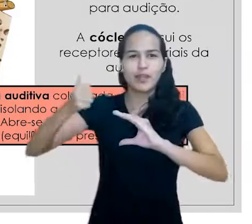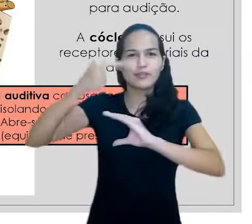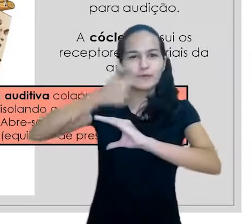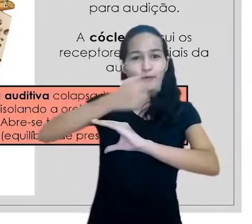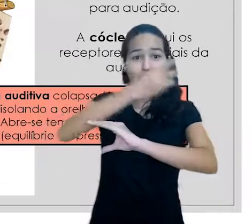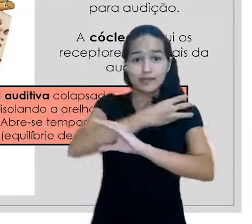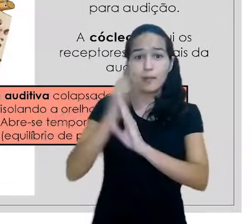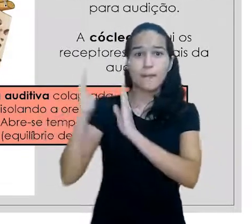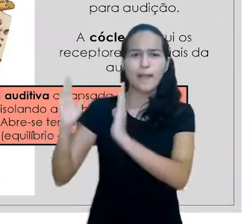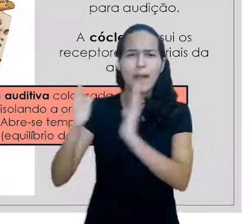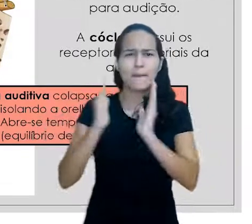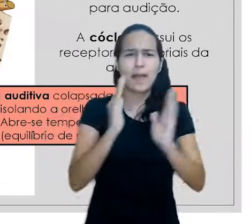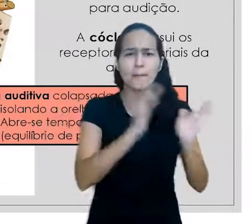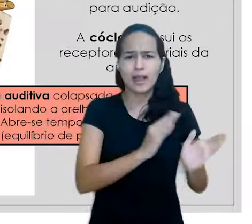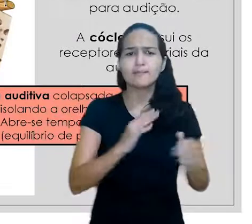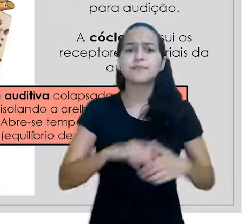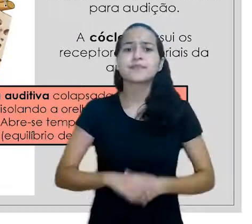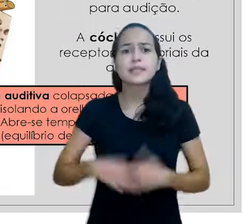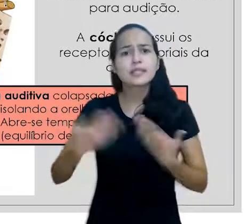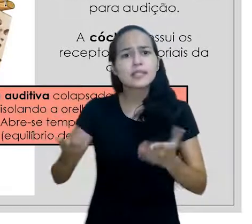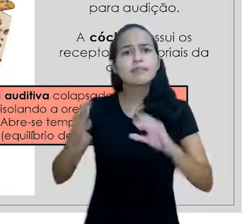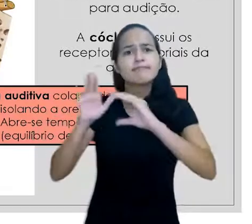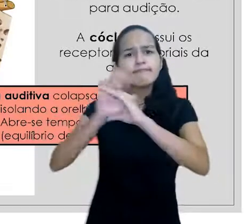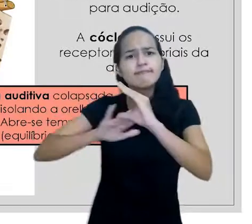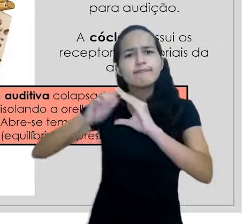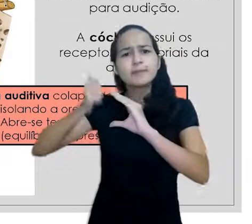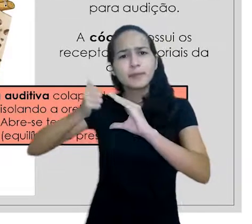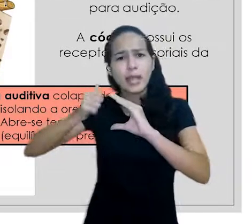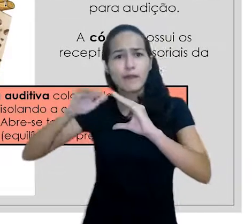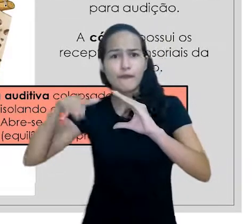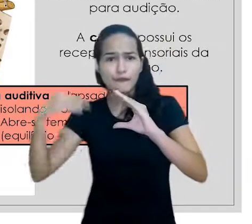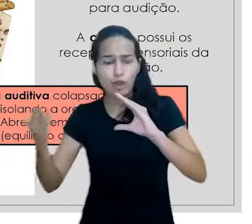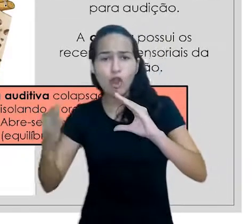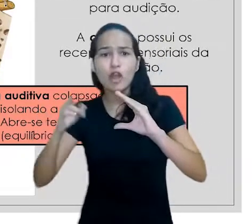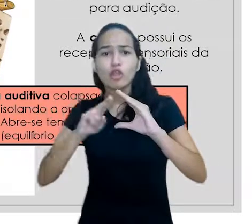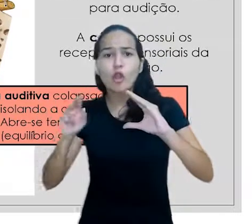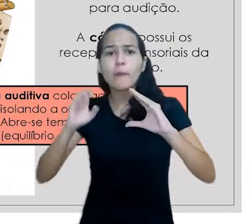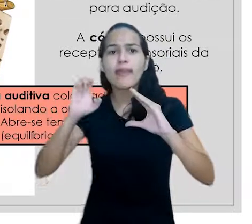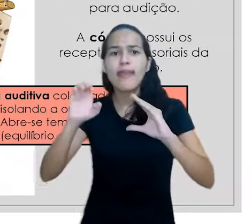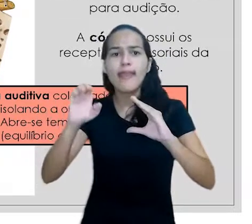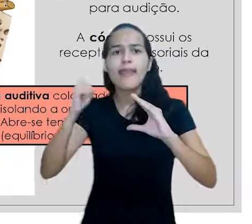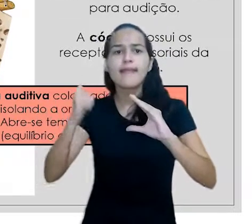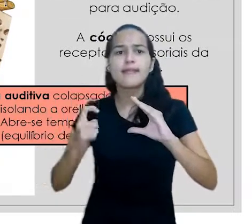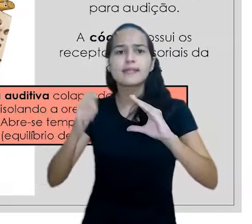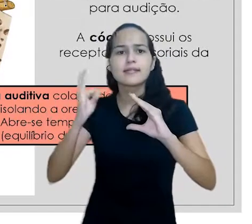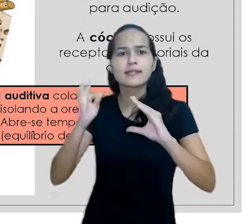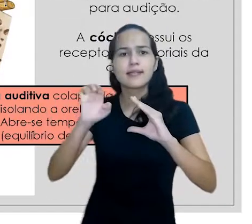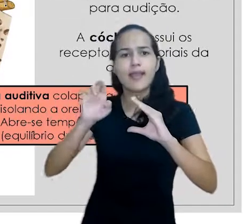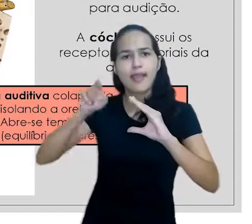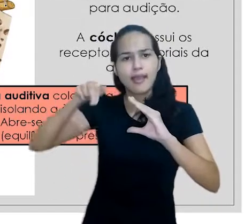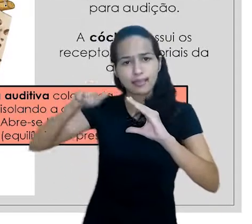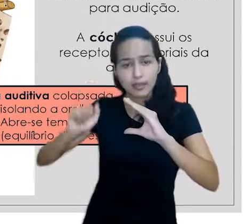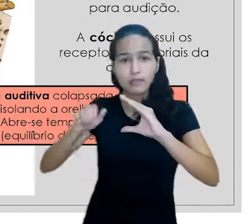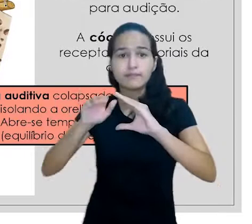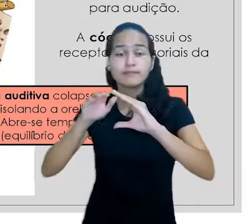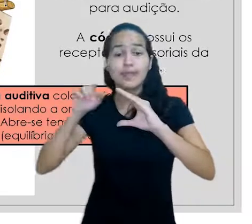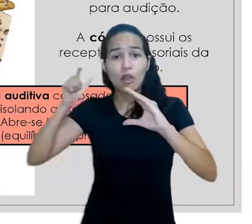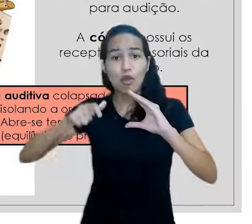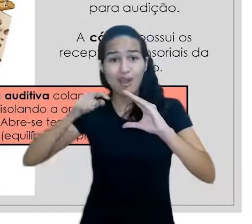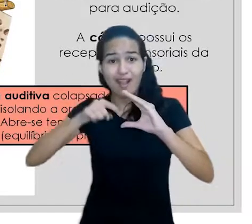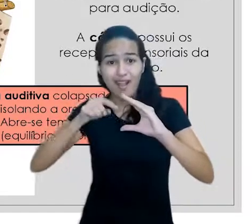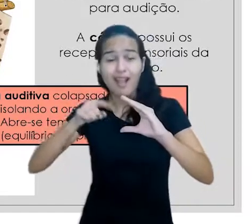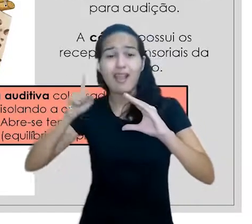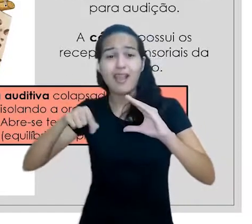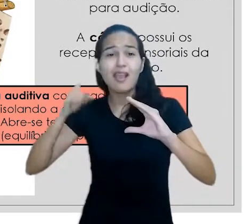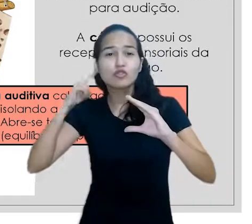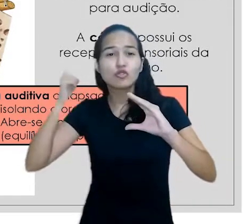o pavilhão auricular e o meato acústico externo, a membrana timpânica, os ossículos da audição, que fazem